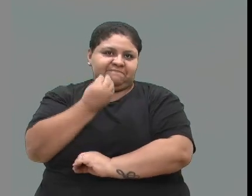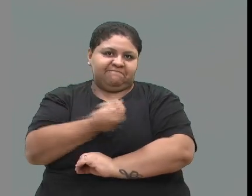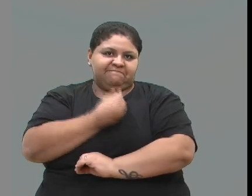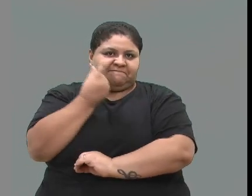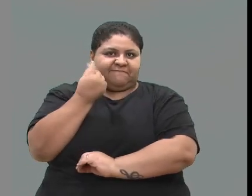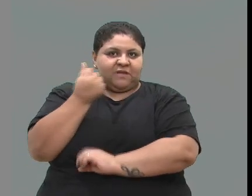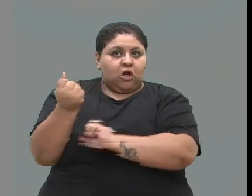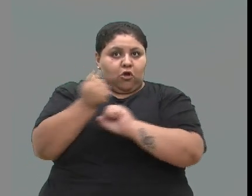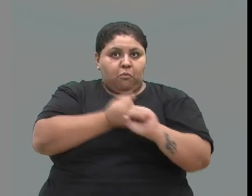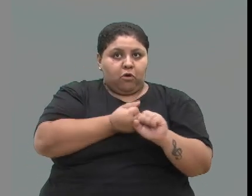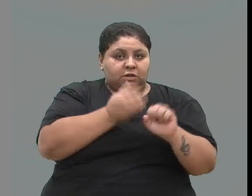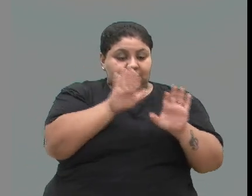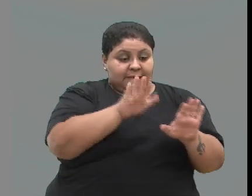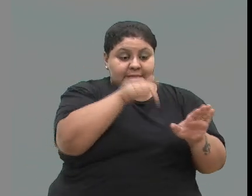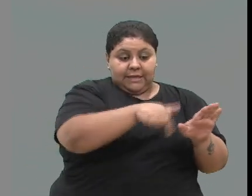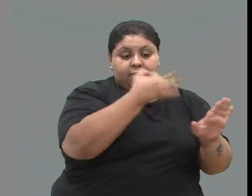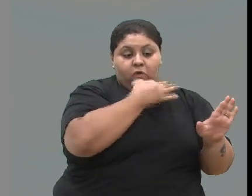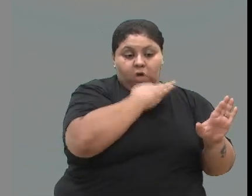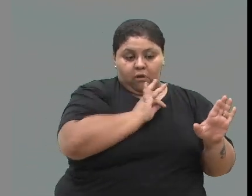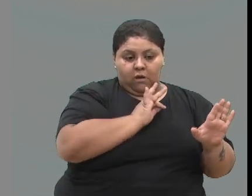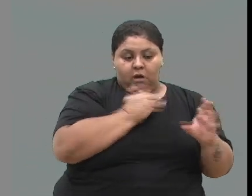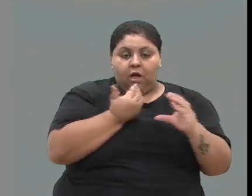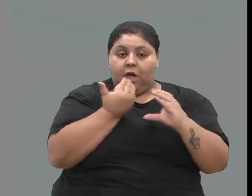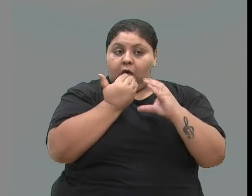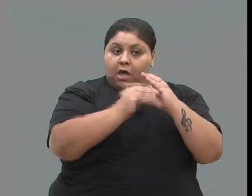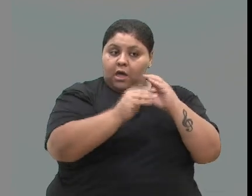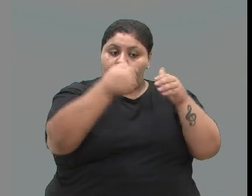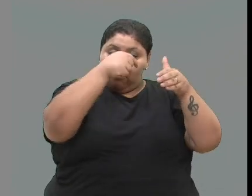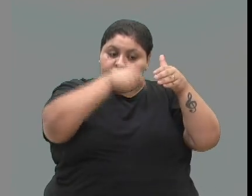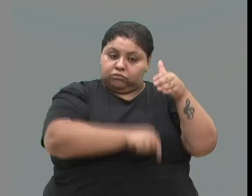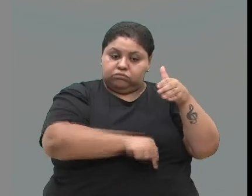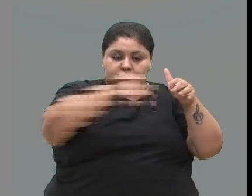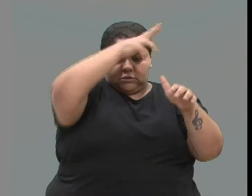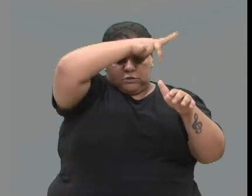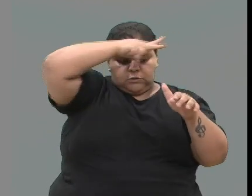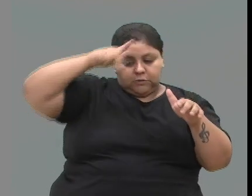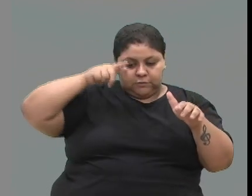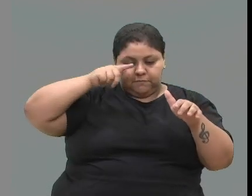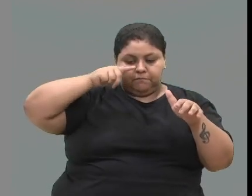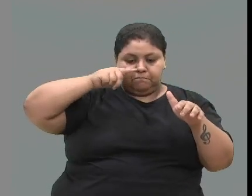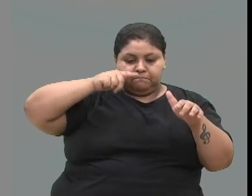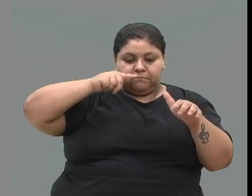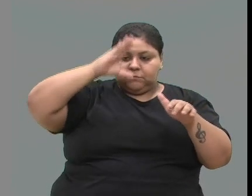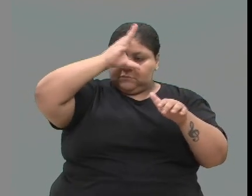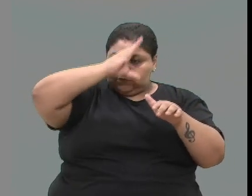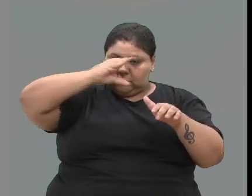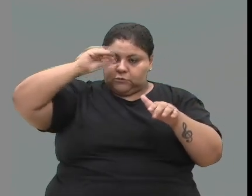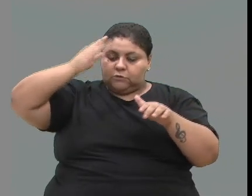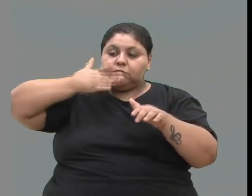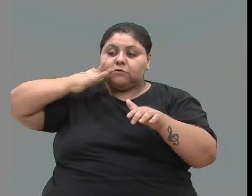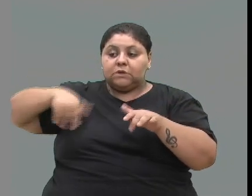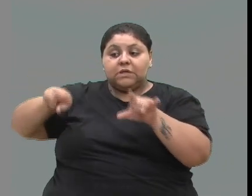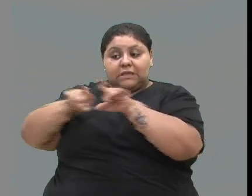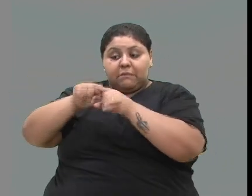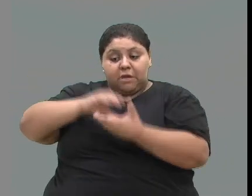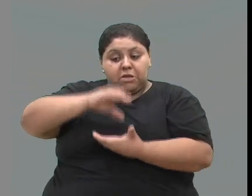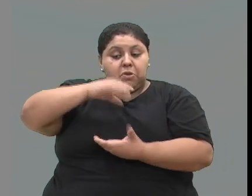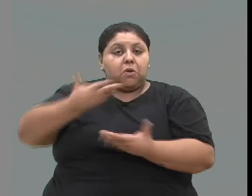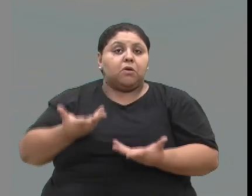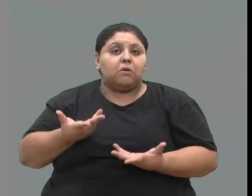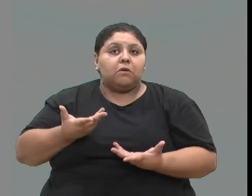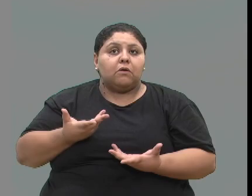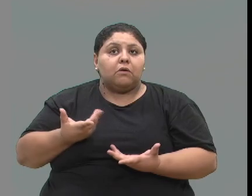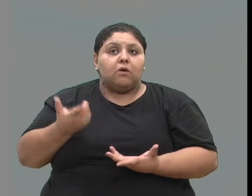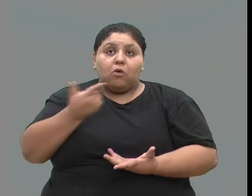que pode ficar na cidade é destinado para os fundos municipais da criança e adolescente e também do idoso. Ou seja, com